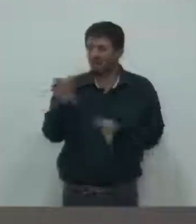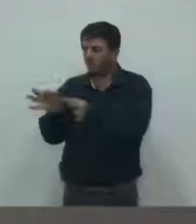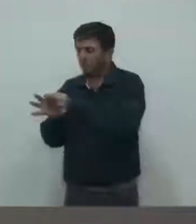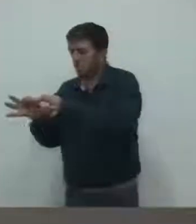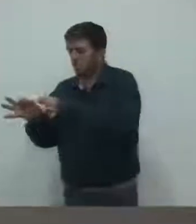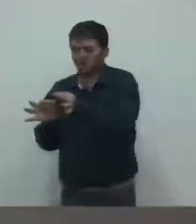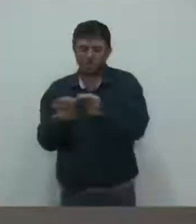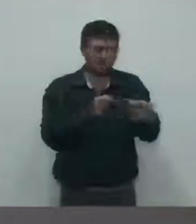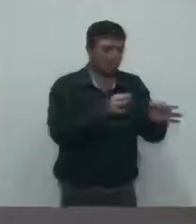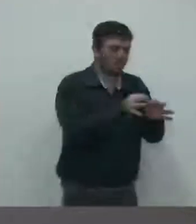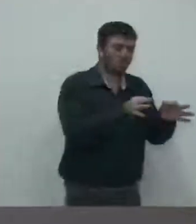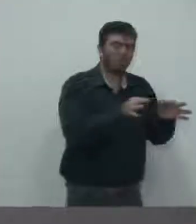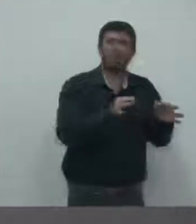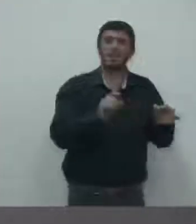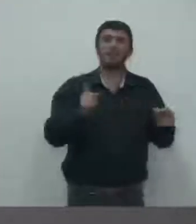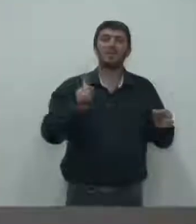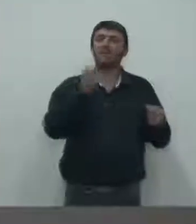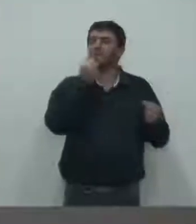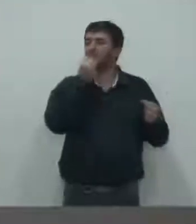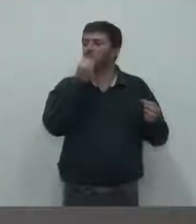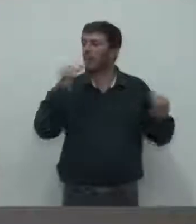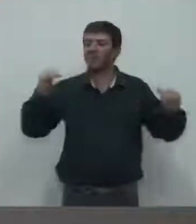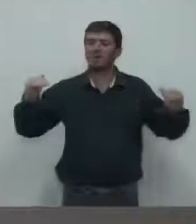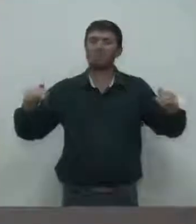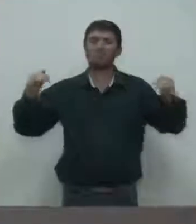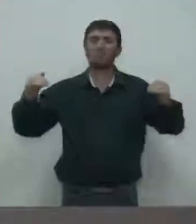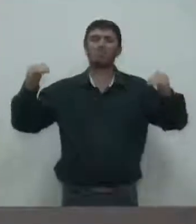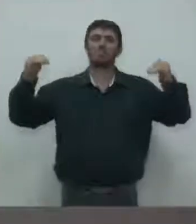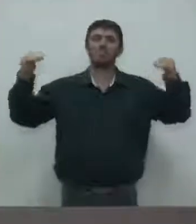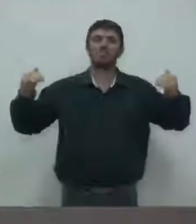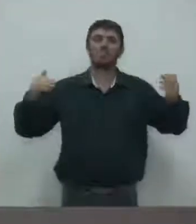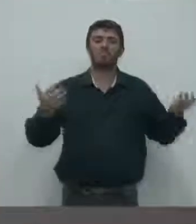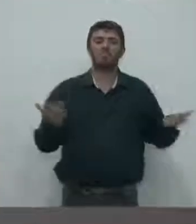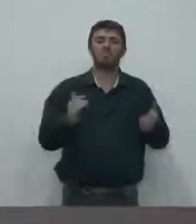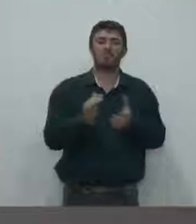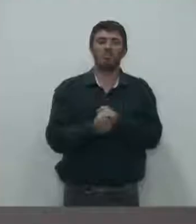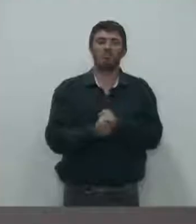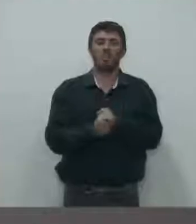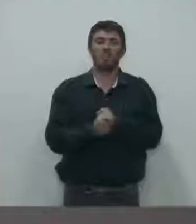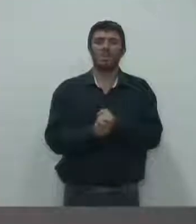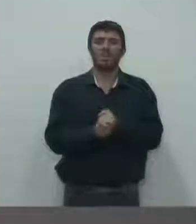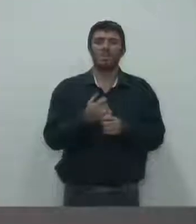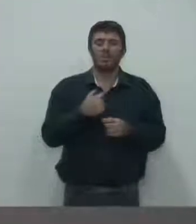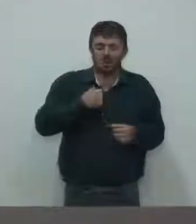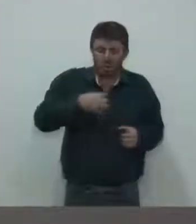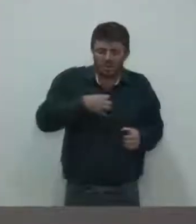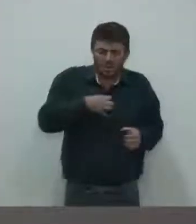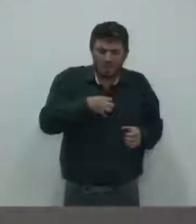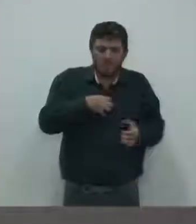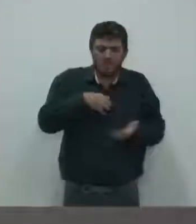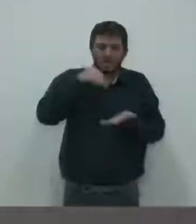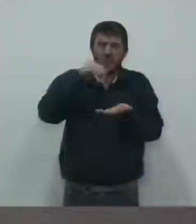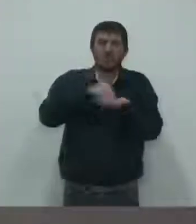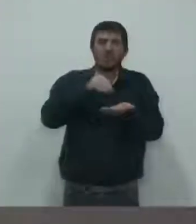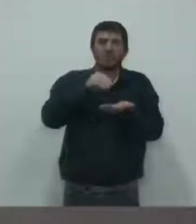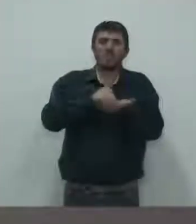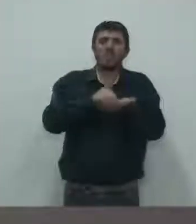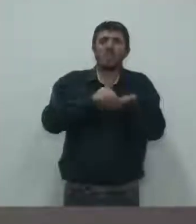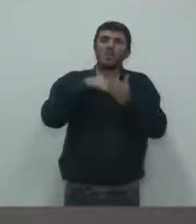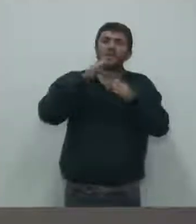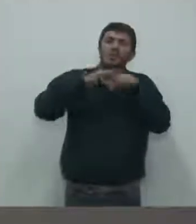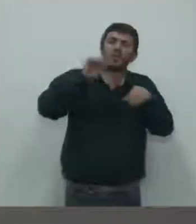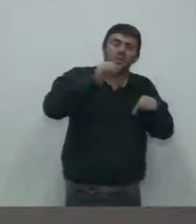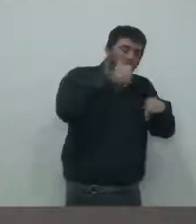Então, eu já falei outras vezes, eu vou voltar aqui, eu sinto falta um pouco de uma questão mais técnica. Por